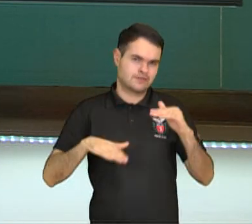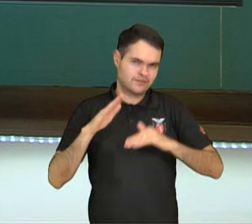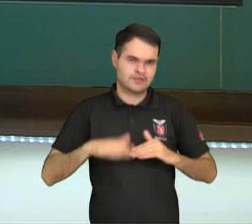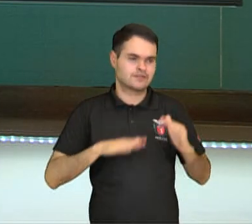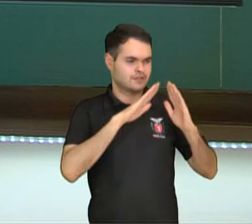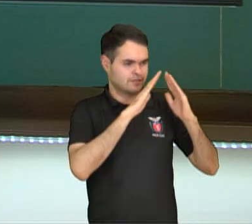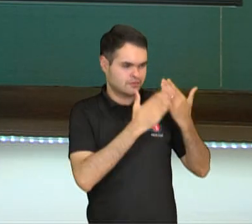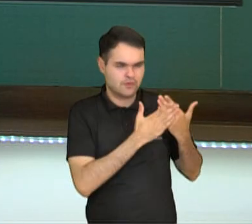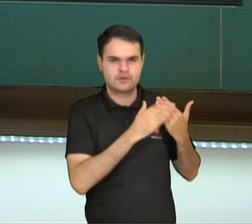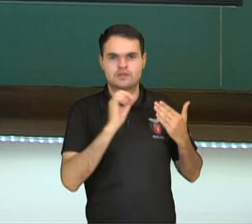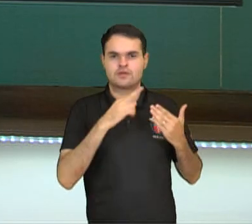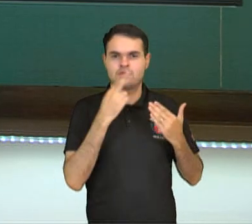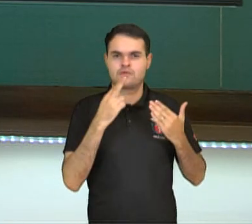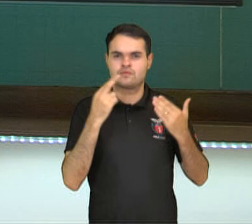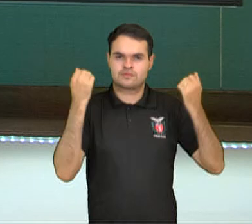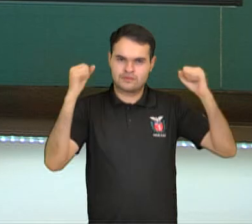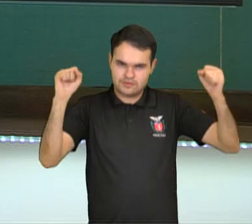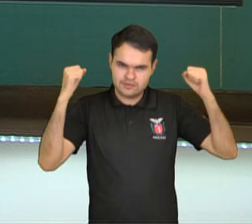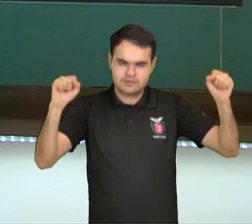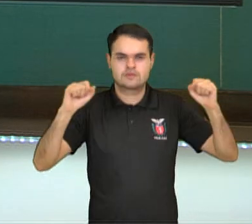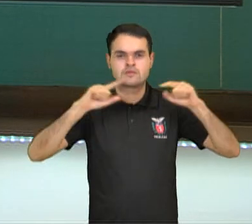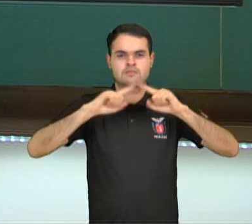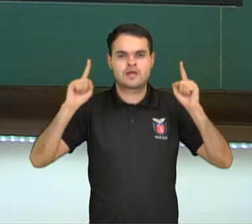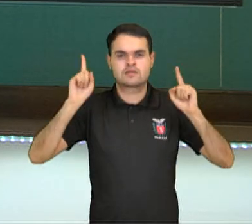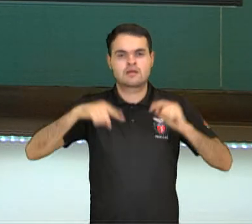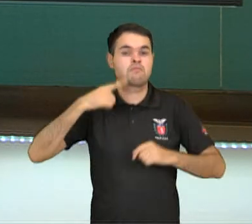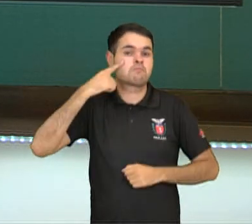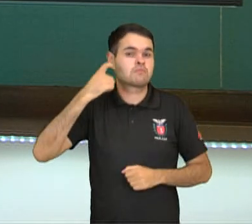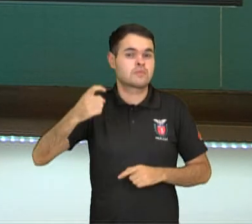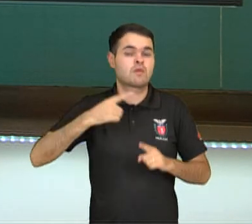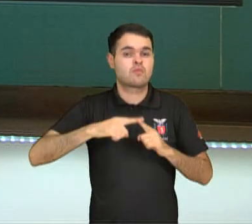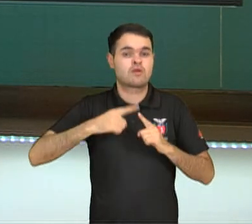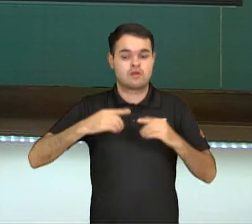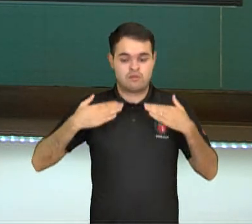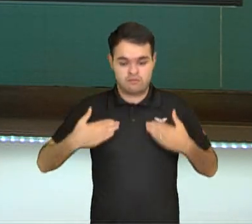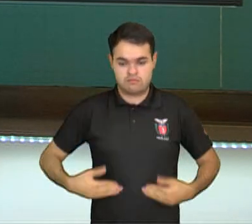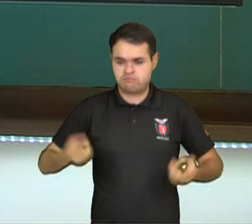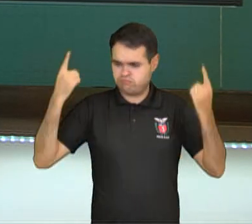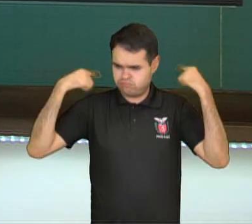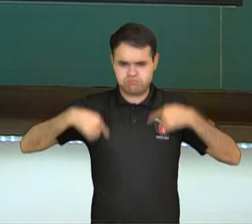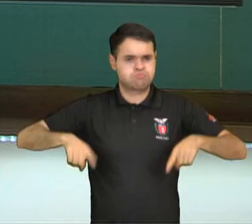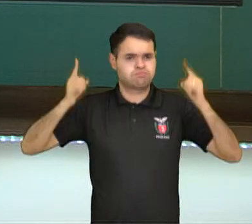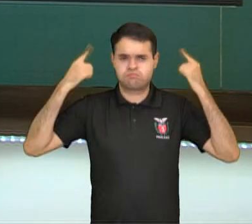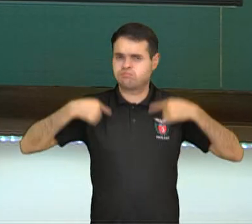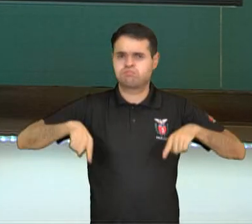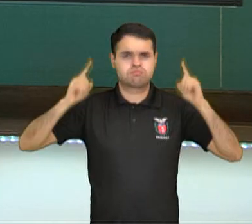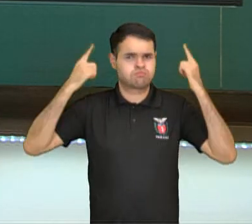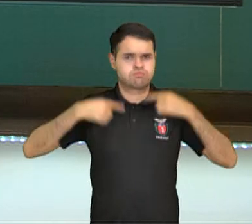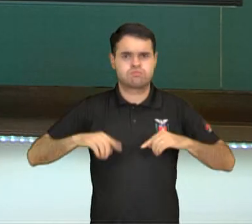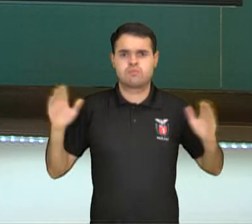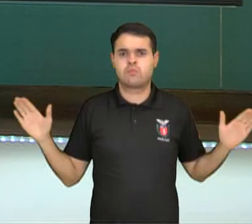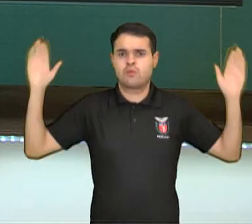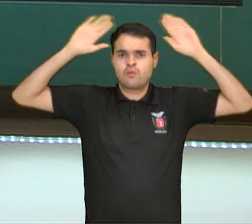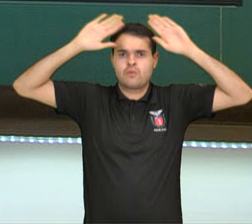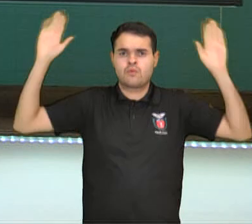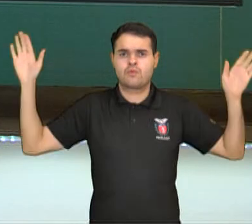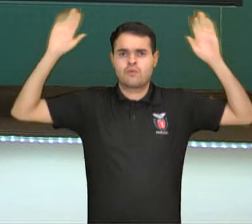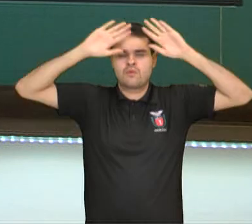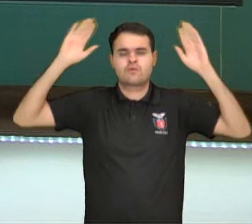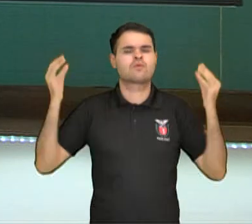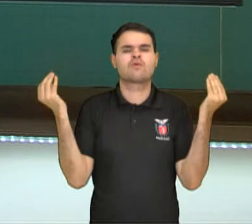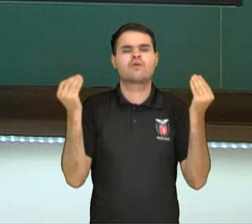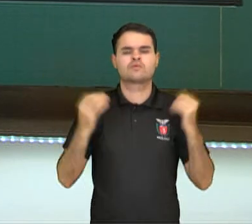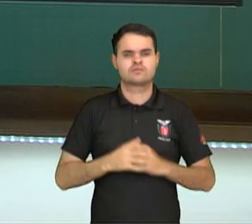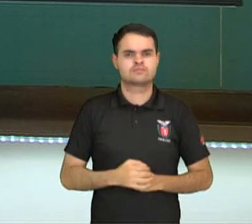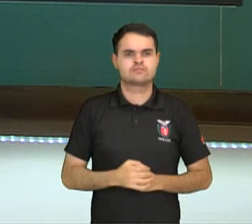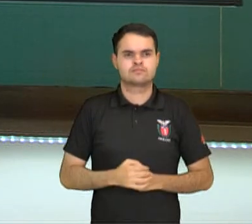ou na academia. Mas ele é um exercício muito interessante, porque ele movimenta muitos músculos do nosso corpo. Então, como que é o